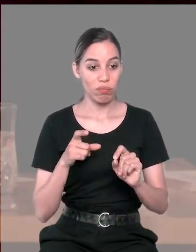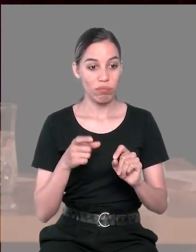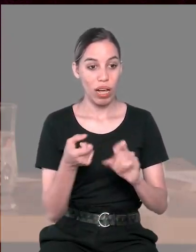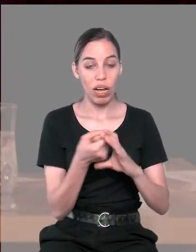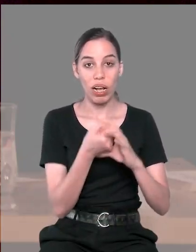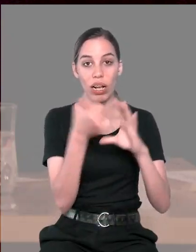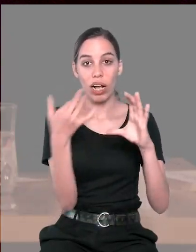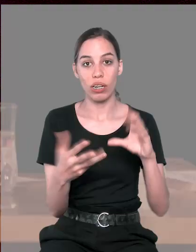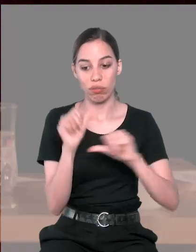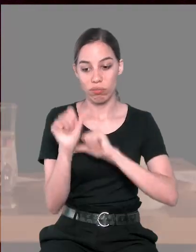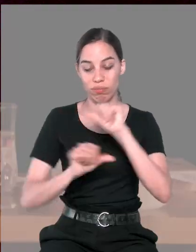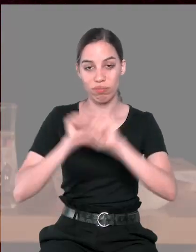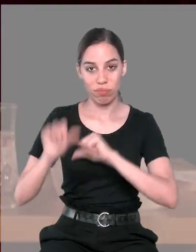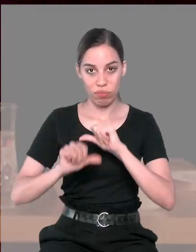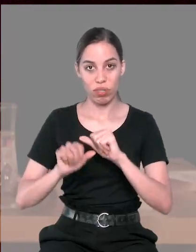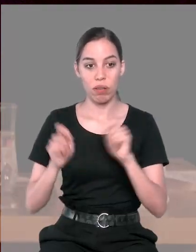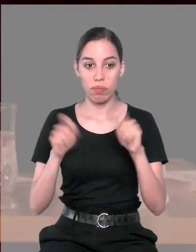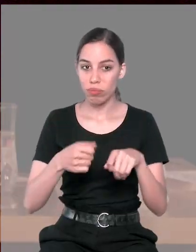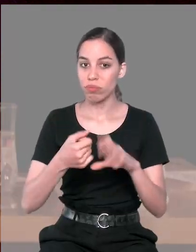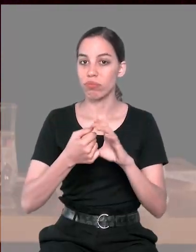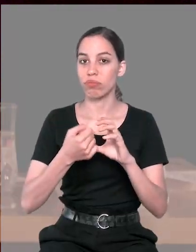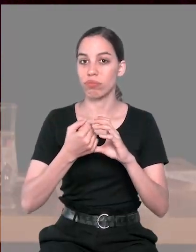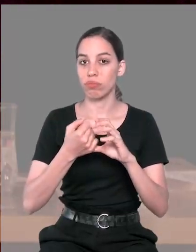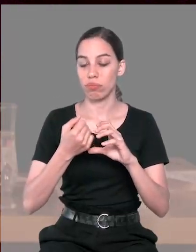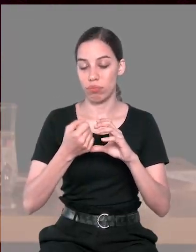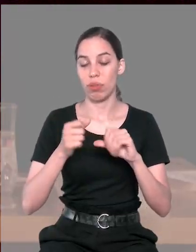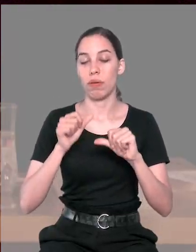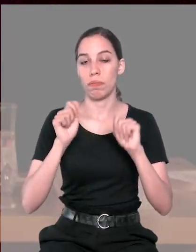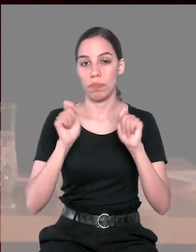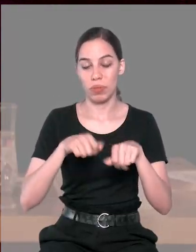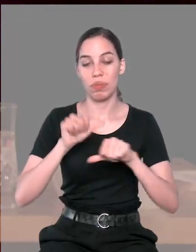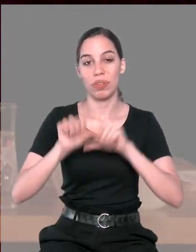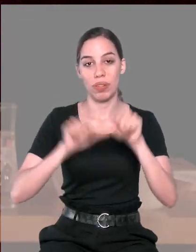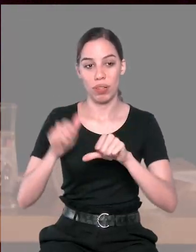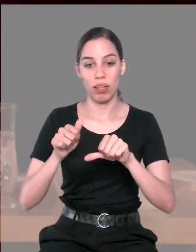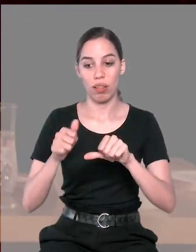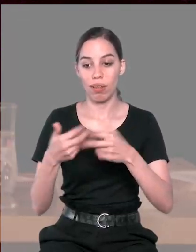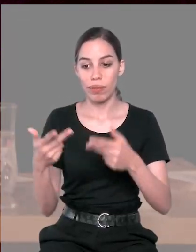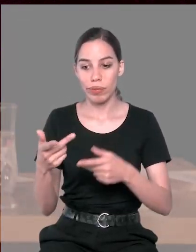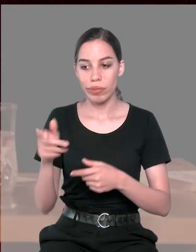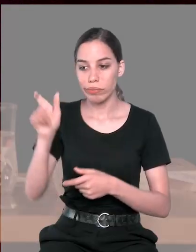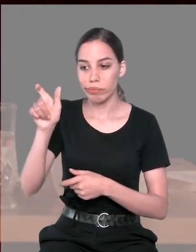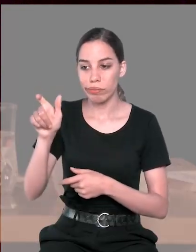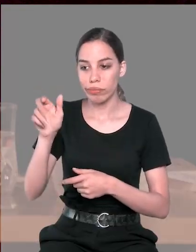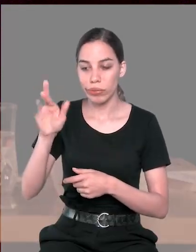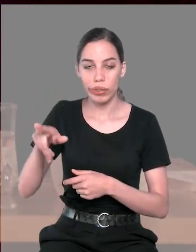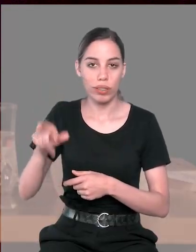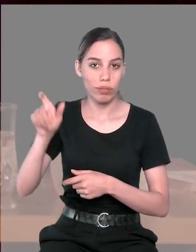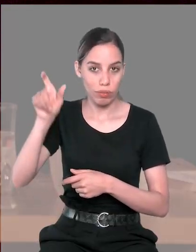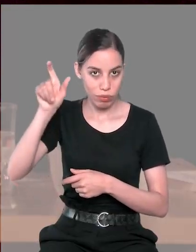caracterizam por sua transformação, pela possibilidade de se transformar em algo diferente do que são. Quer dizer, é pensar essa